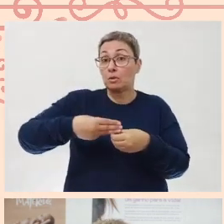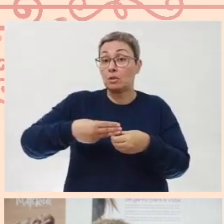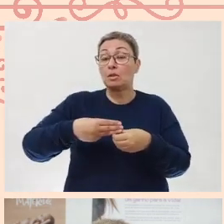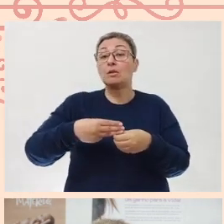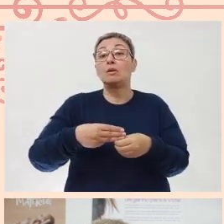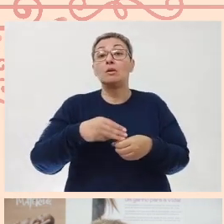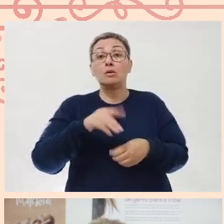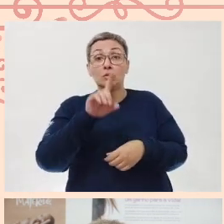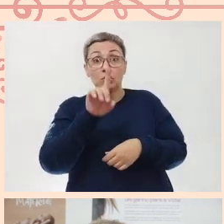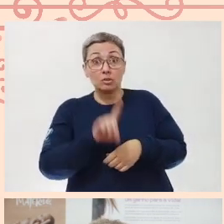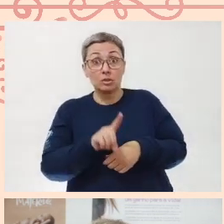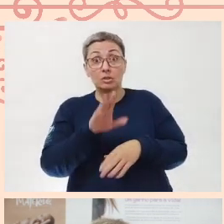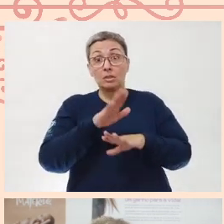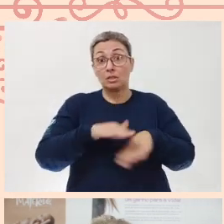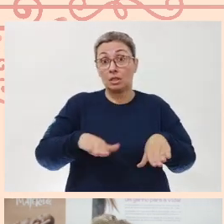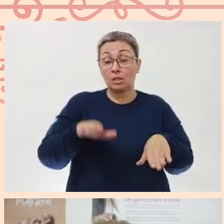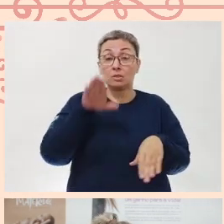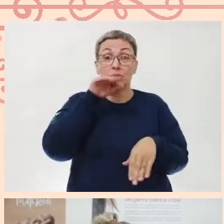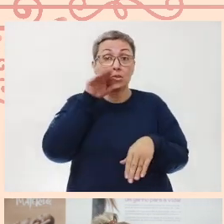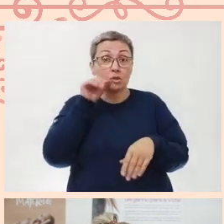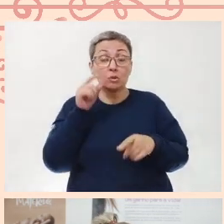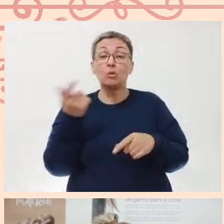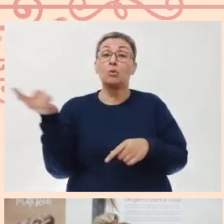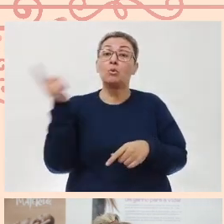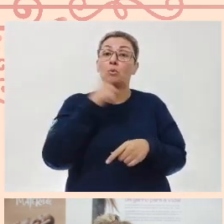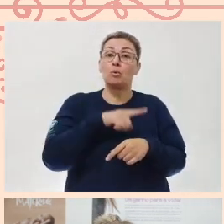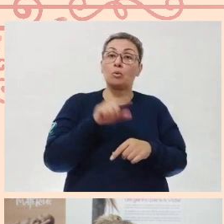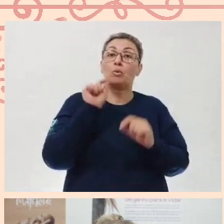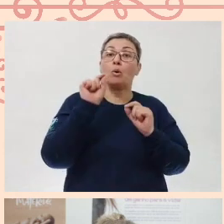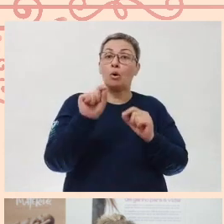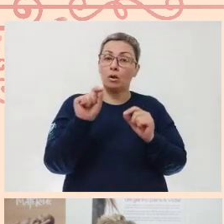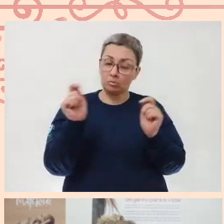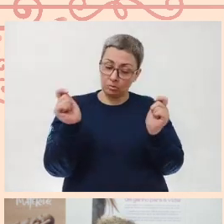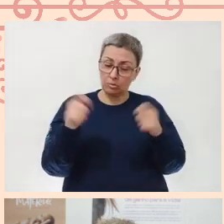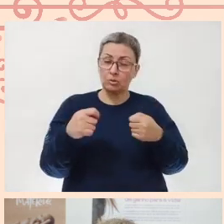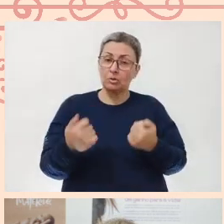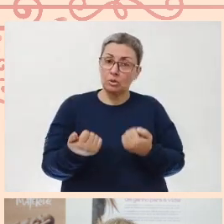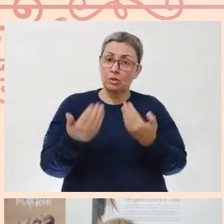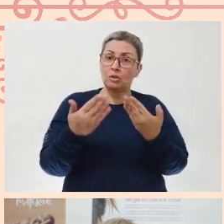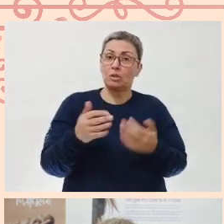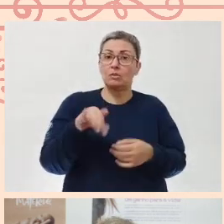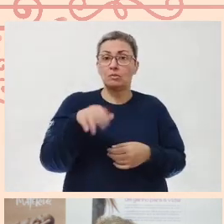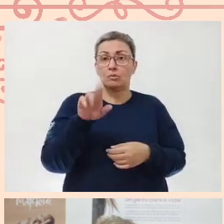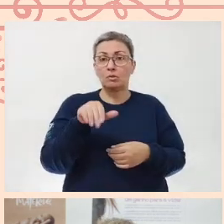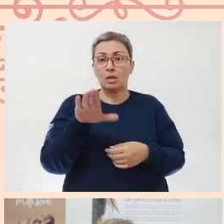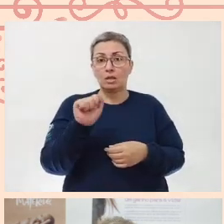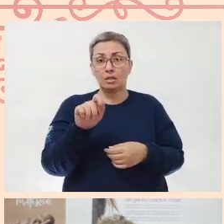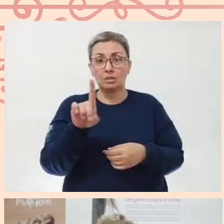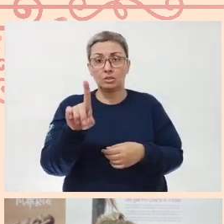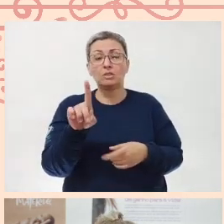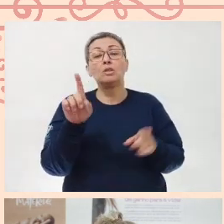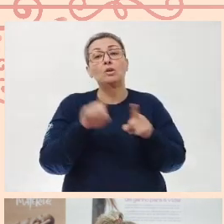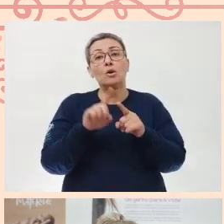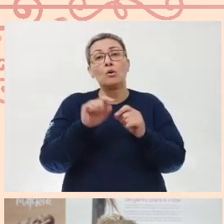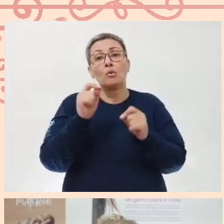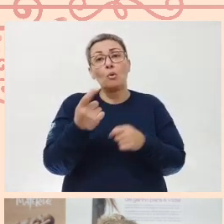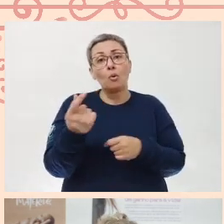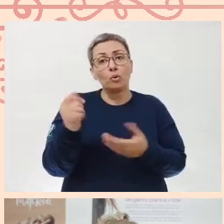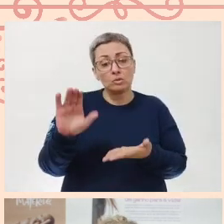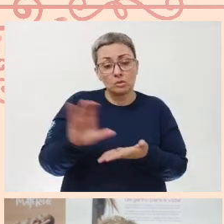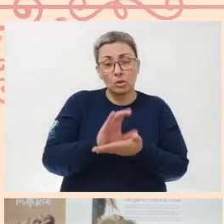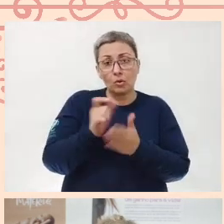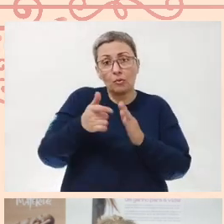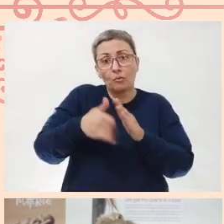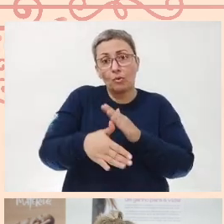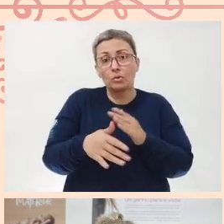Municipal de Direito da Criança e do Adolescente, conseguimos viabilizar o FUNCAD, o